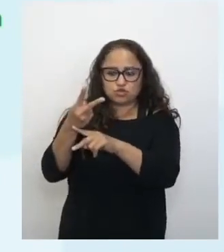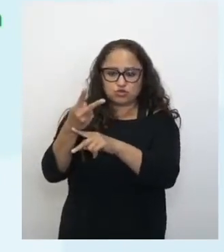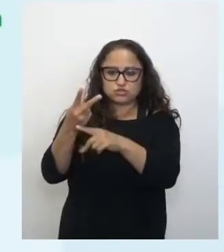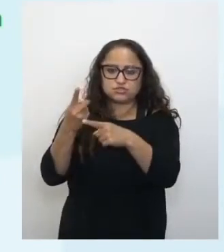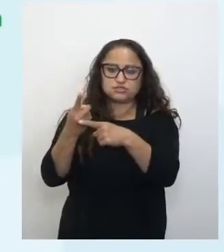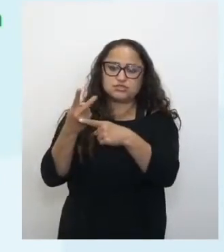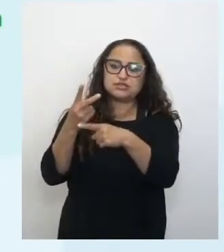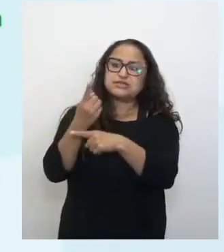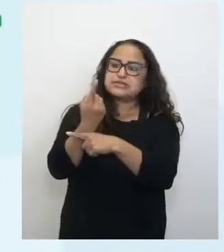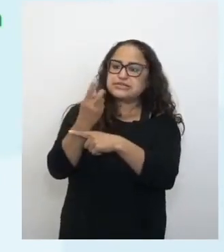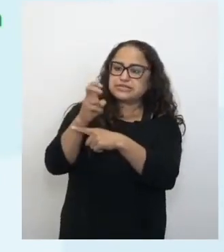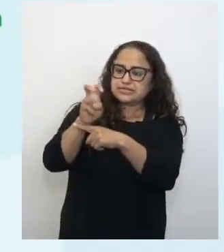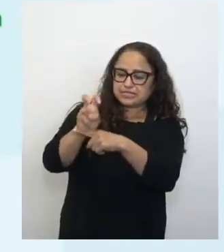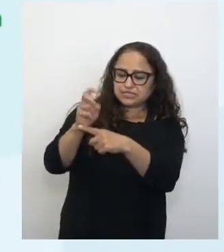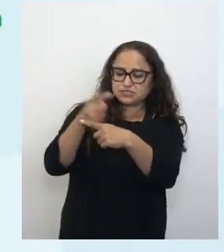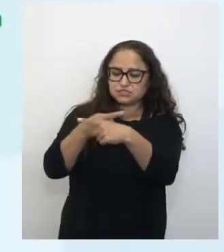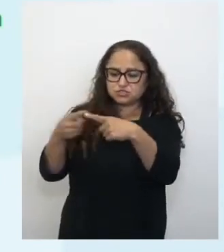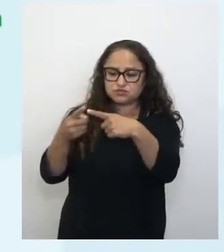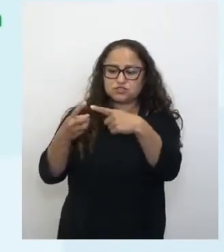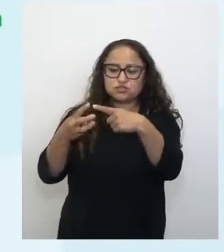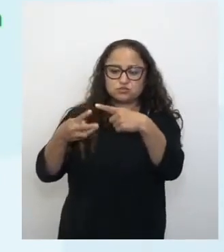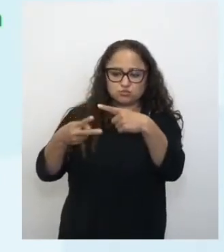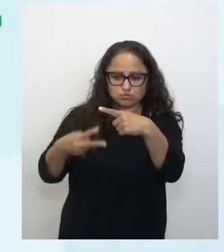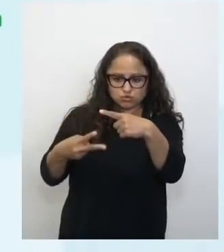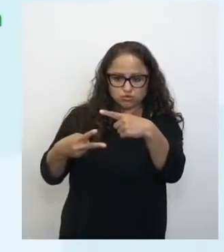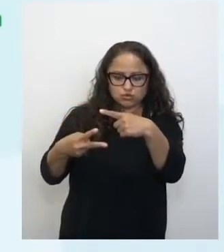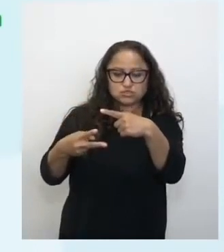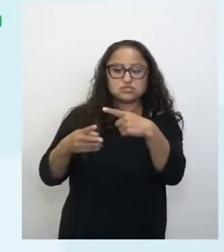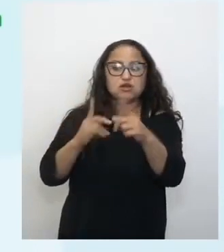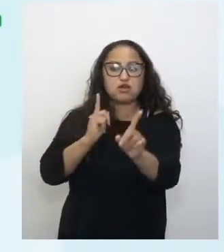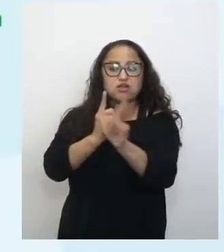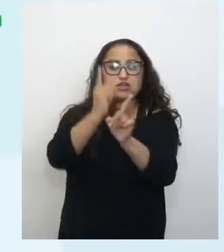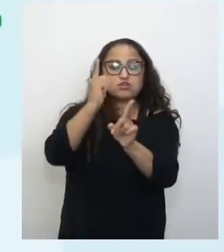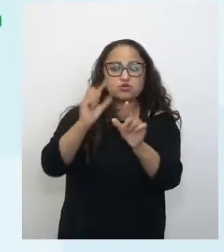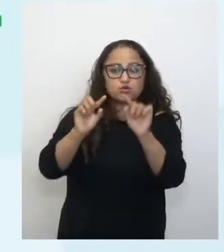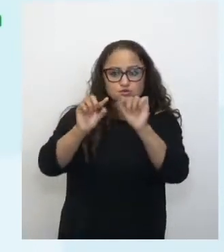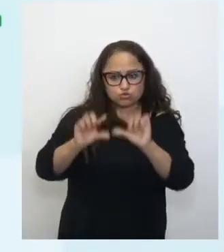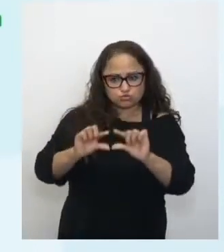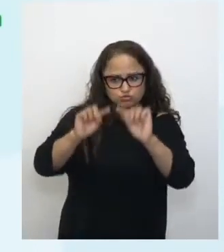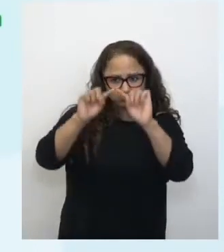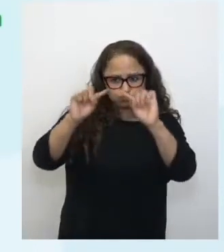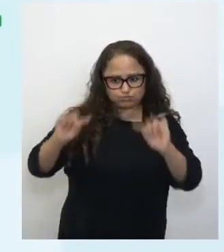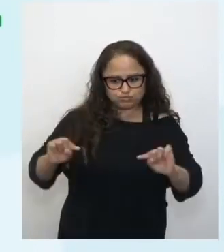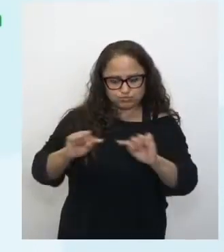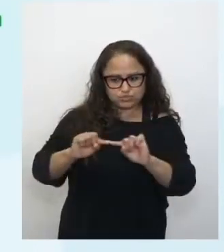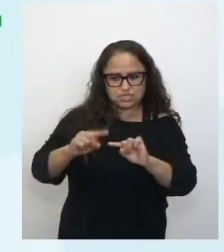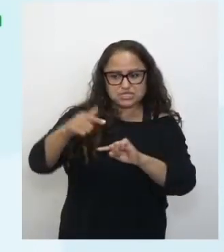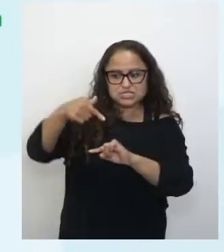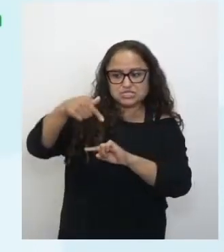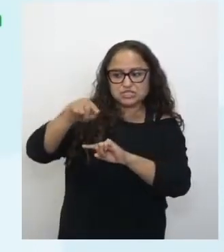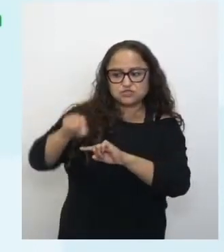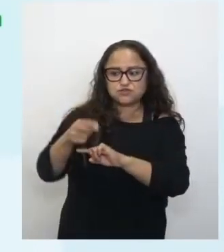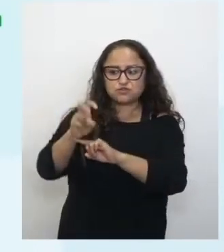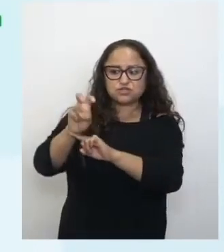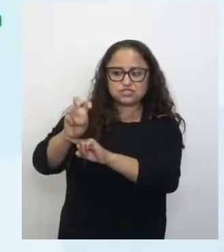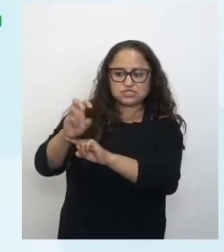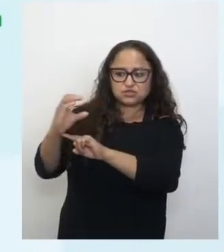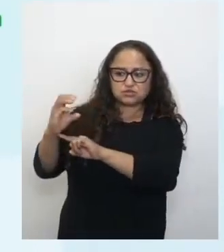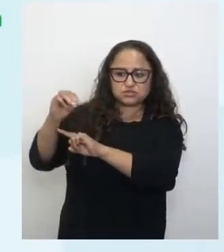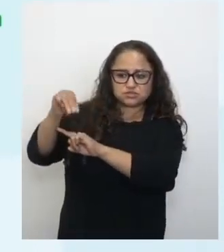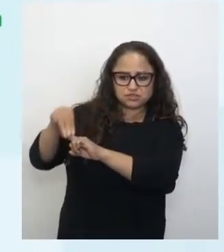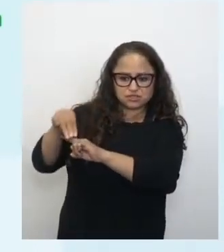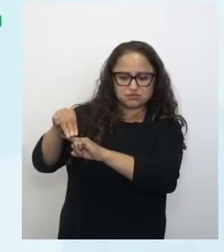15 / 2 então encontra o que a altura da pirâmide maior são 7,5 cm